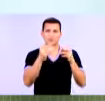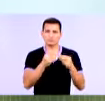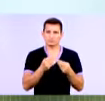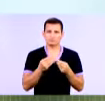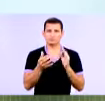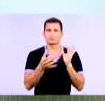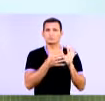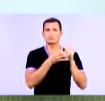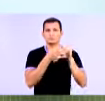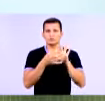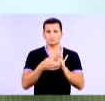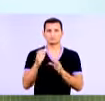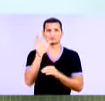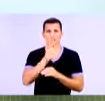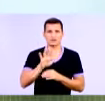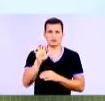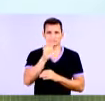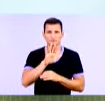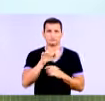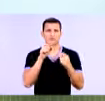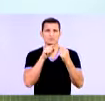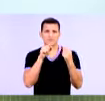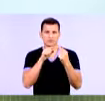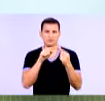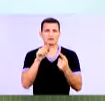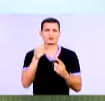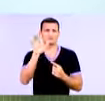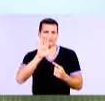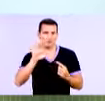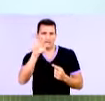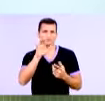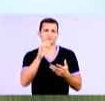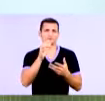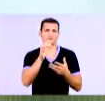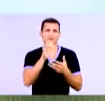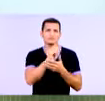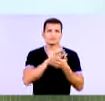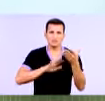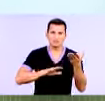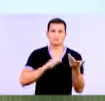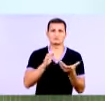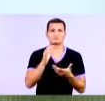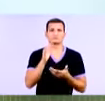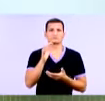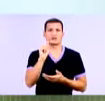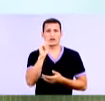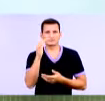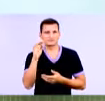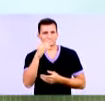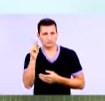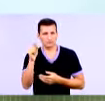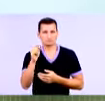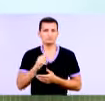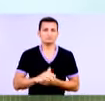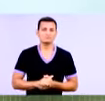para associar a própria imagem a um conteúdo, a uma funcionalidade, a uma ação que será executada. Então veja